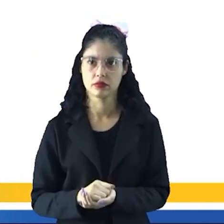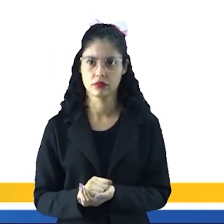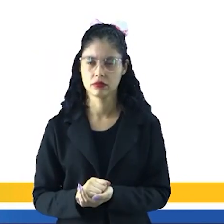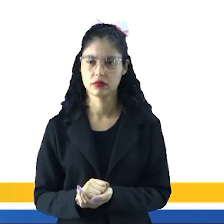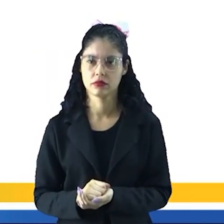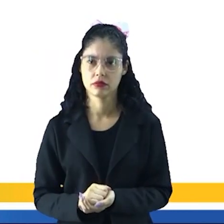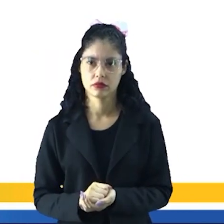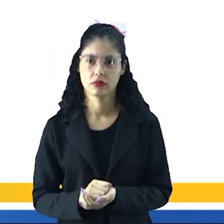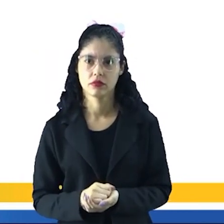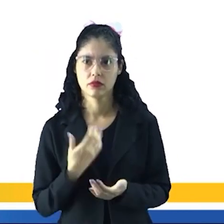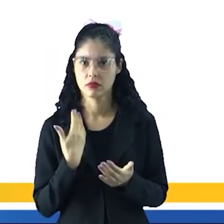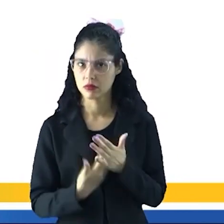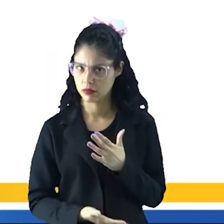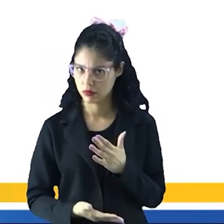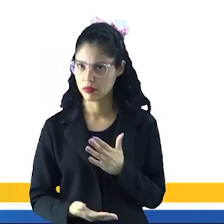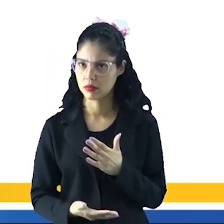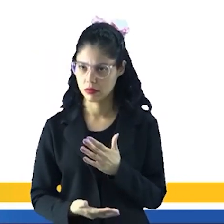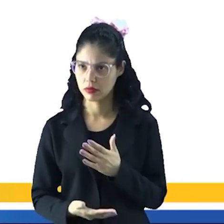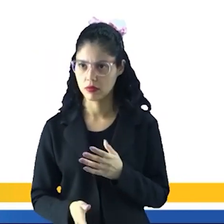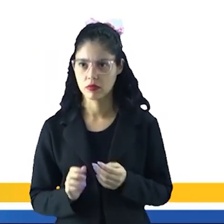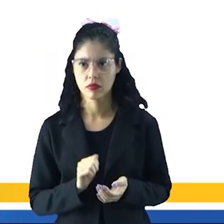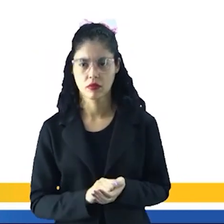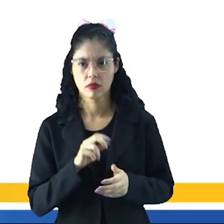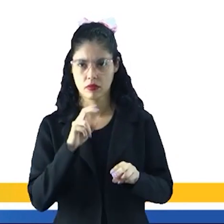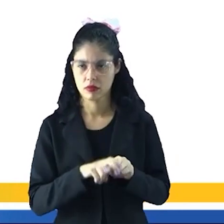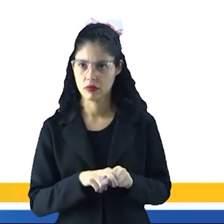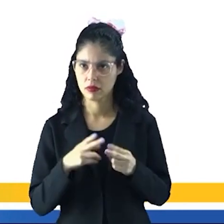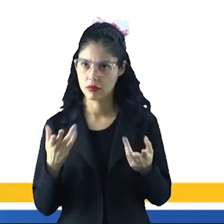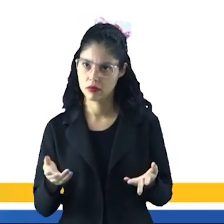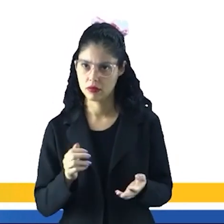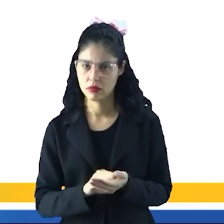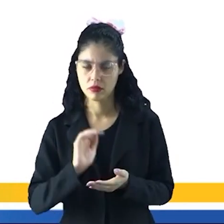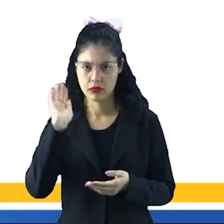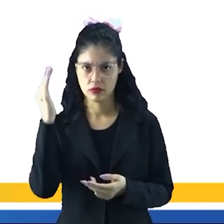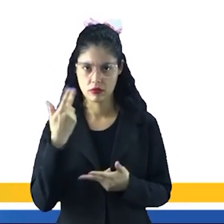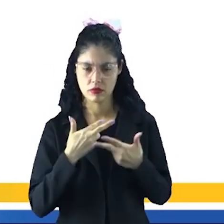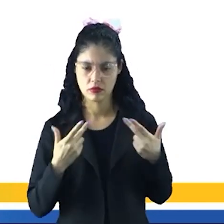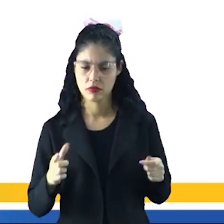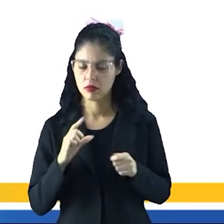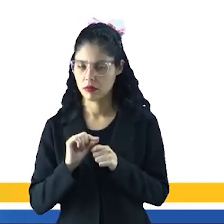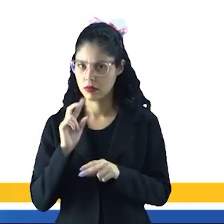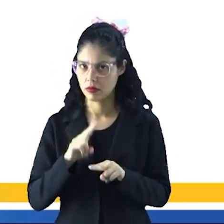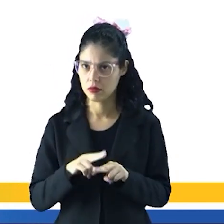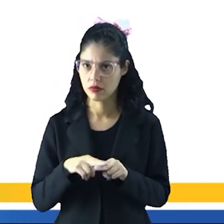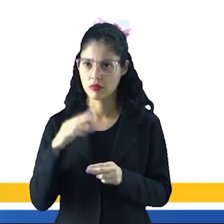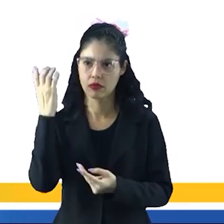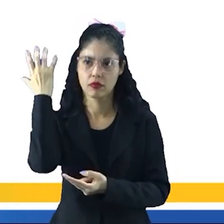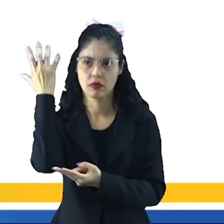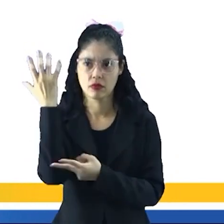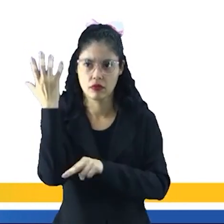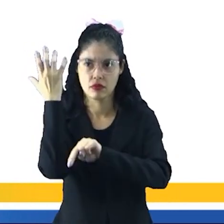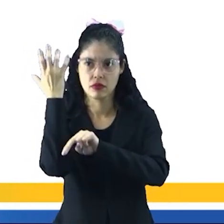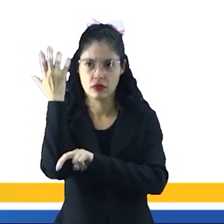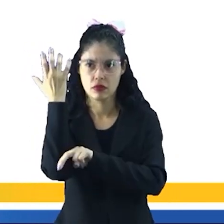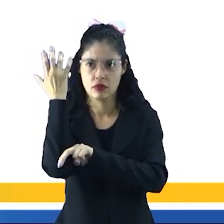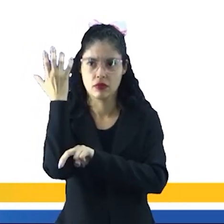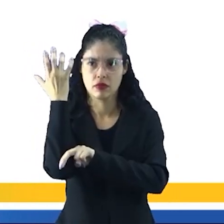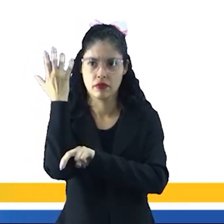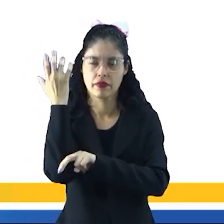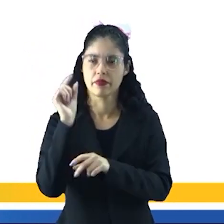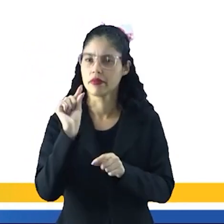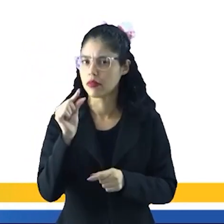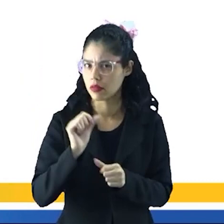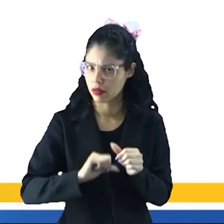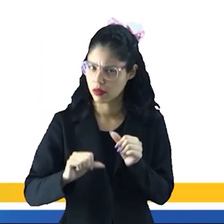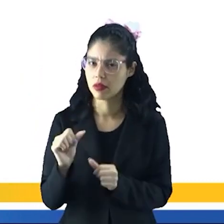está no chão, então ela perde a função de sentar. A cadeira é um objeto feito para sentar, só que o artista está mudando